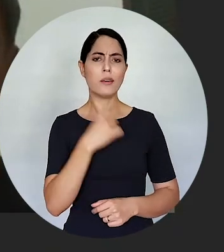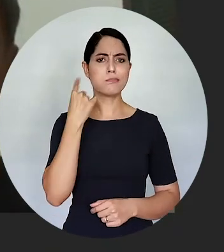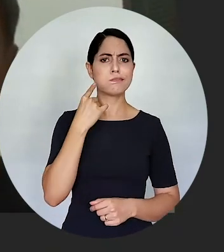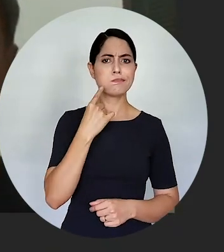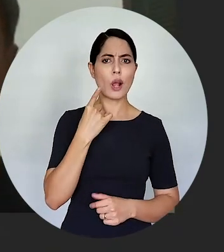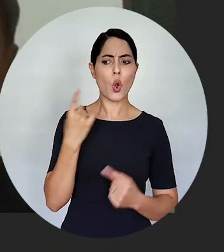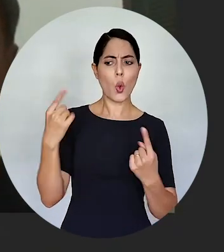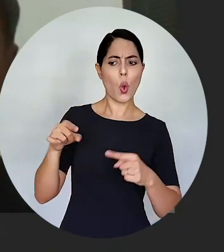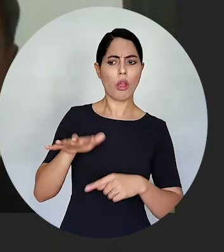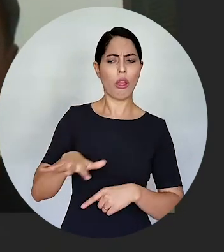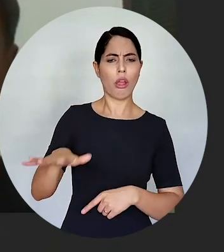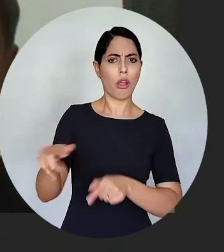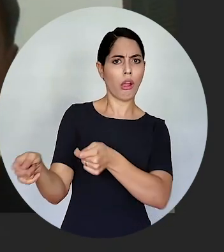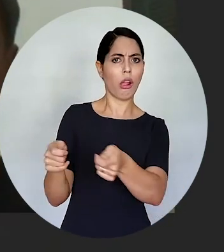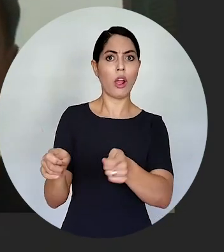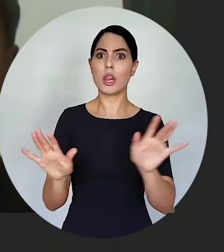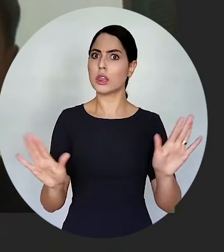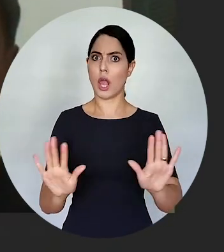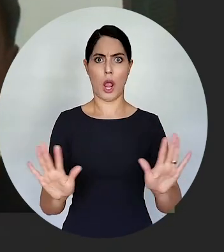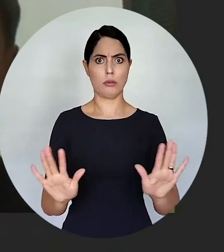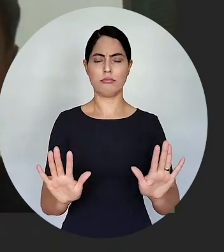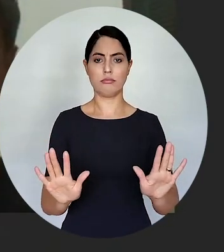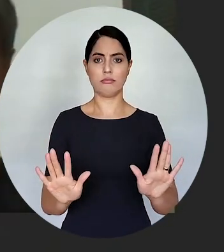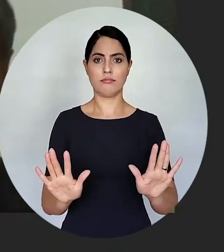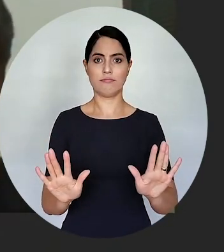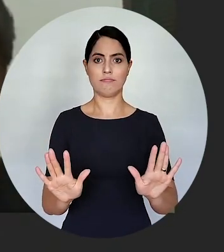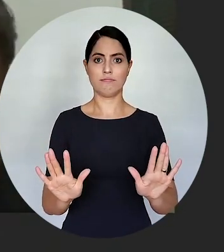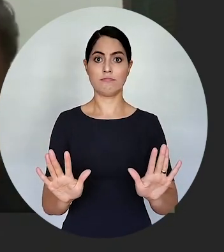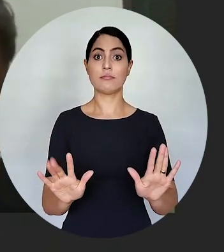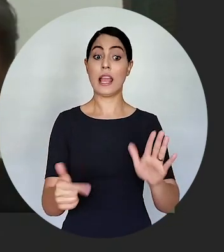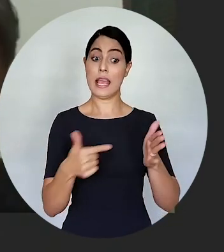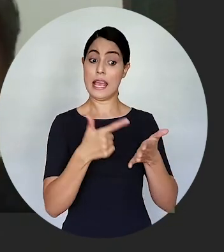do advogado contra o olhar do